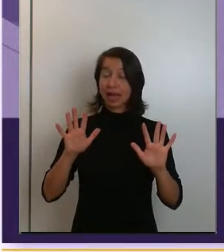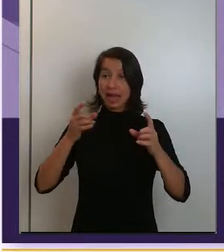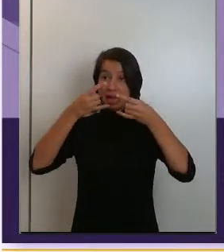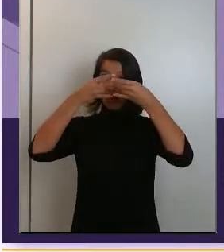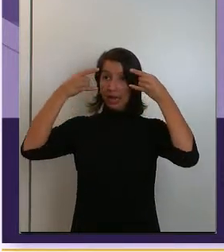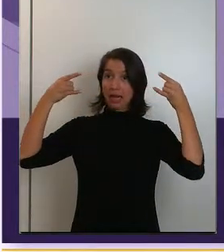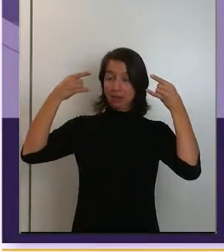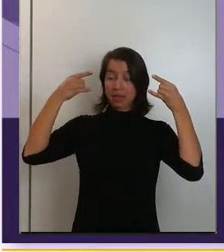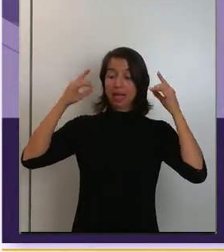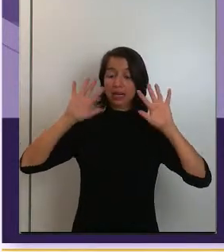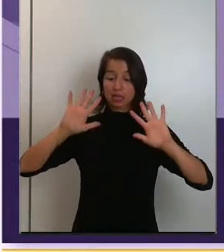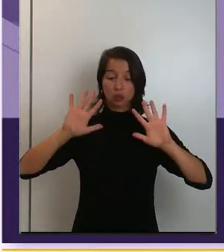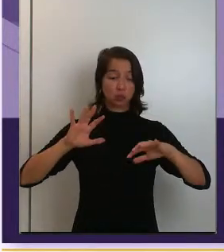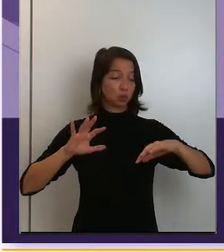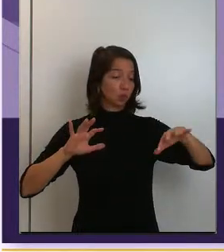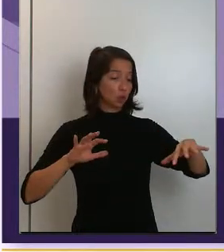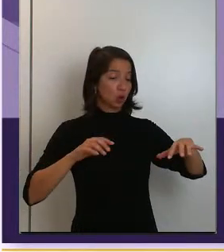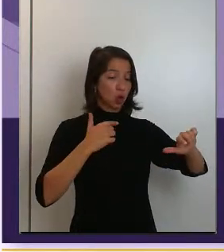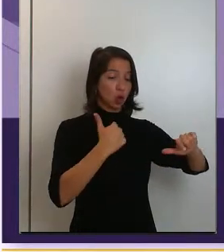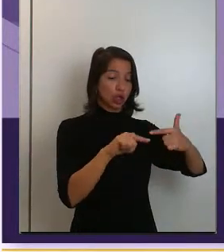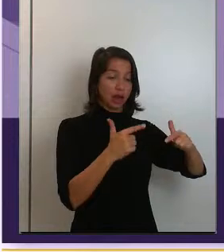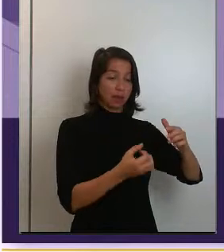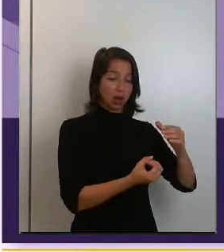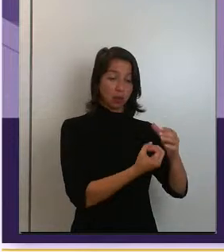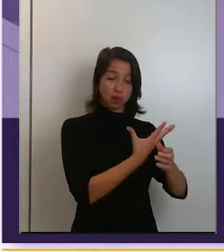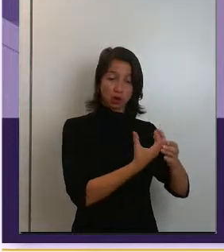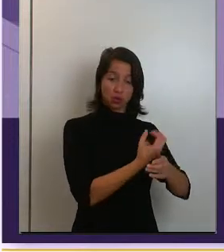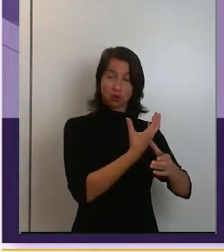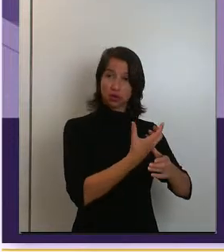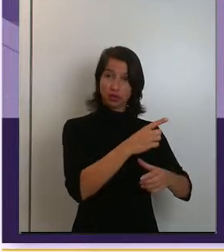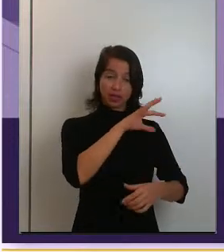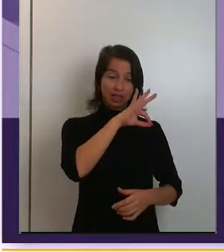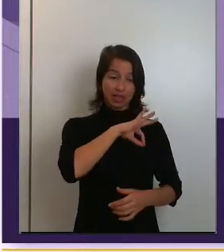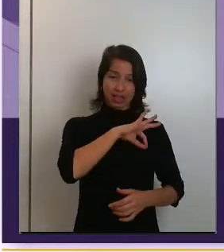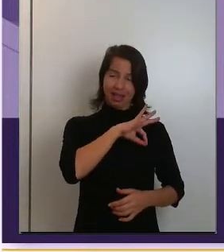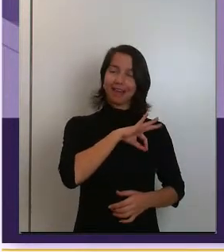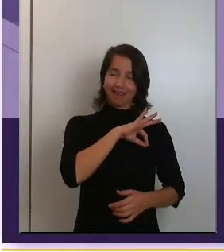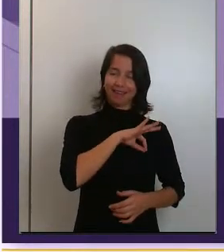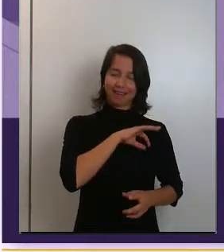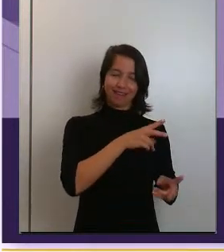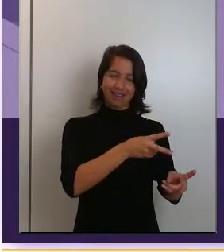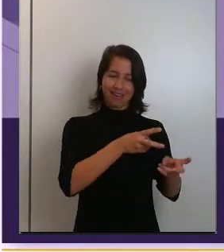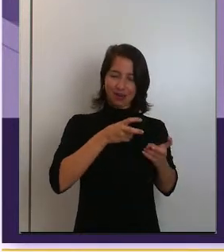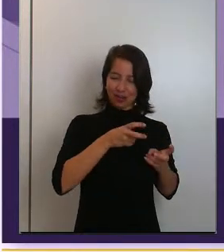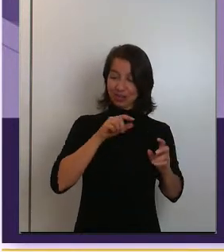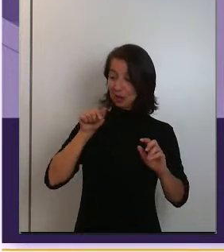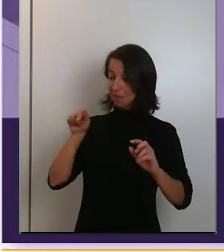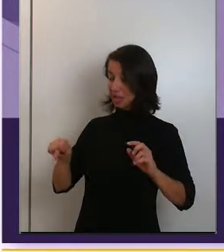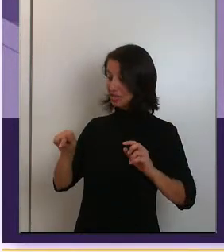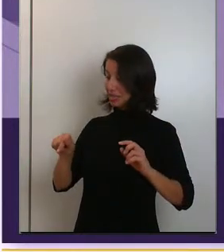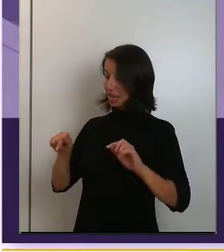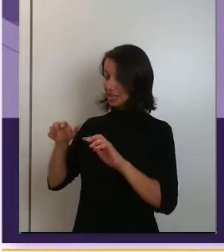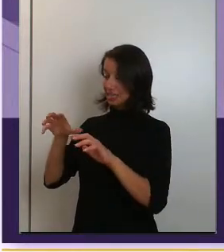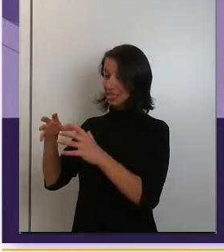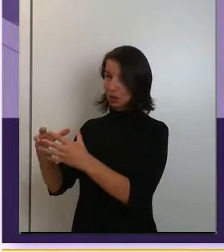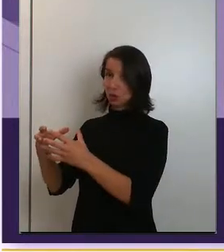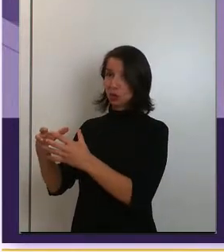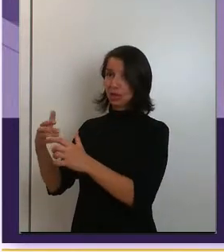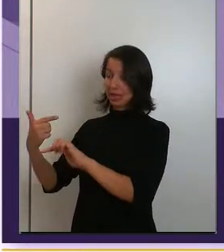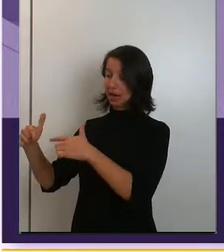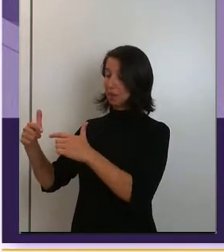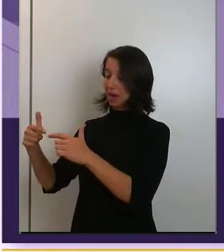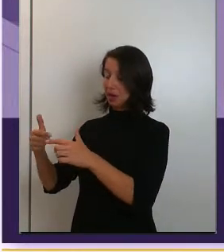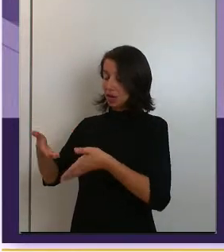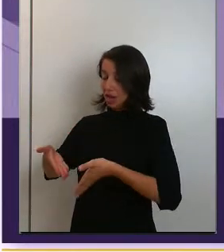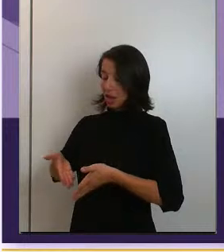trabalho produtivo é o único reconhecido e computado, porque ele não gera lucro, enquanto o trabalho reprodutivo ele é invisibilizado, é